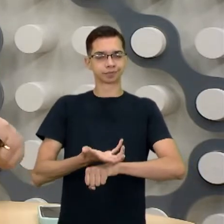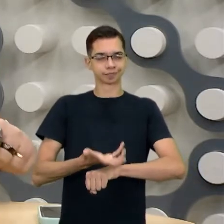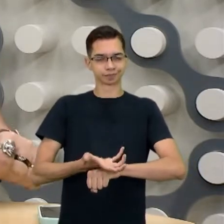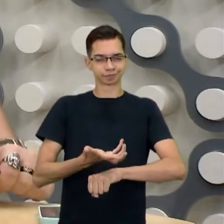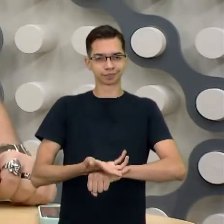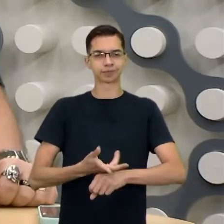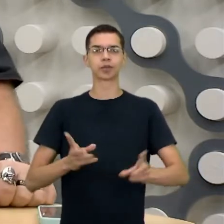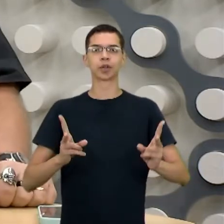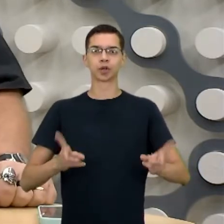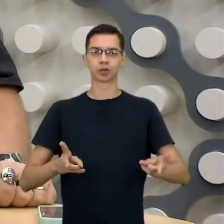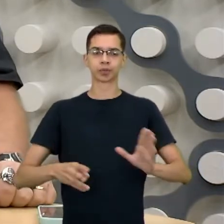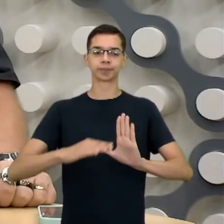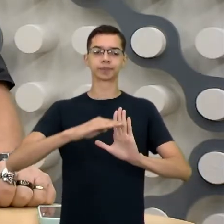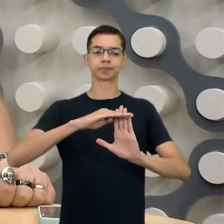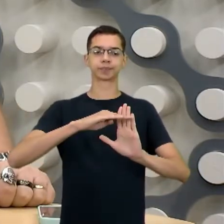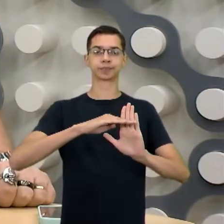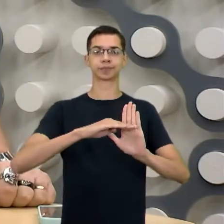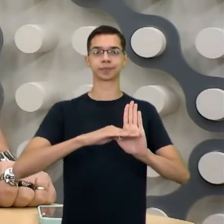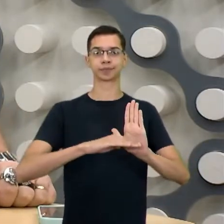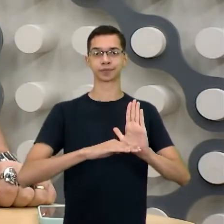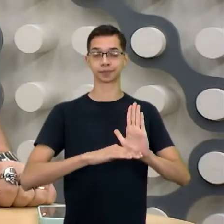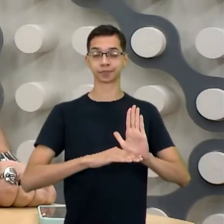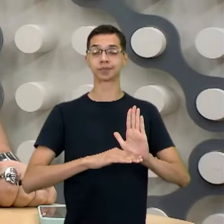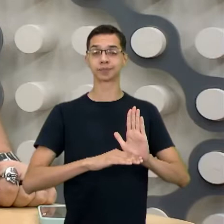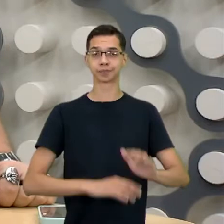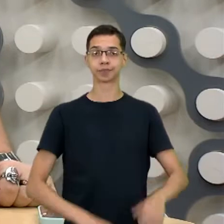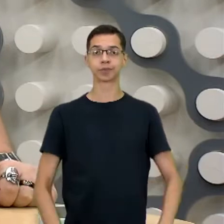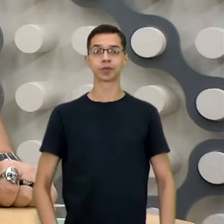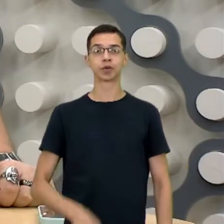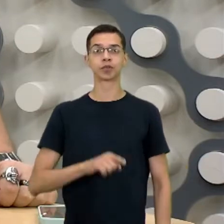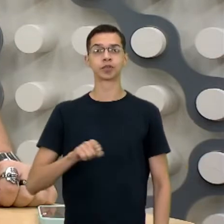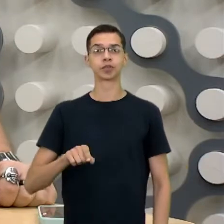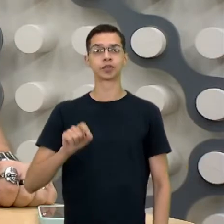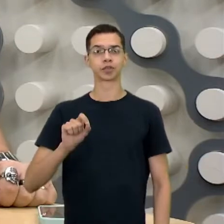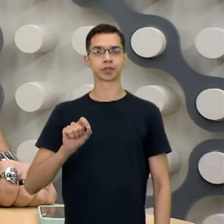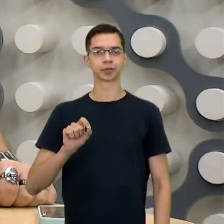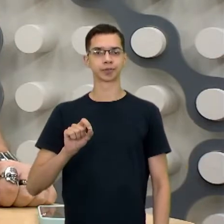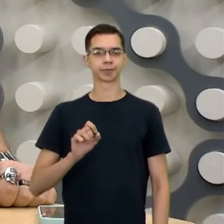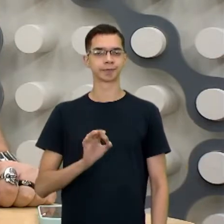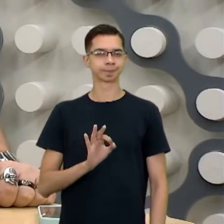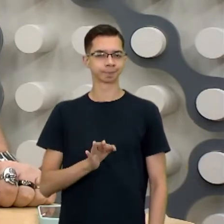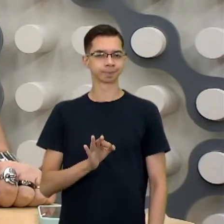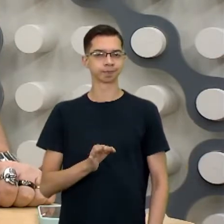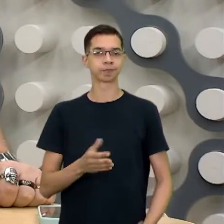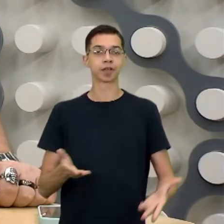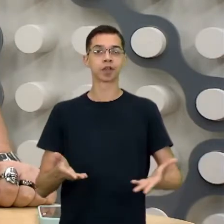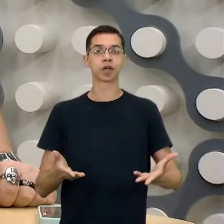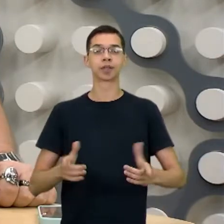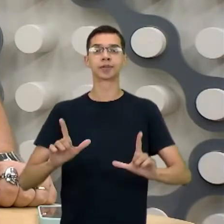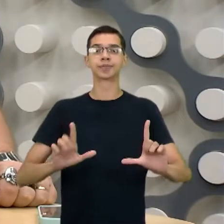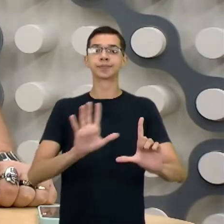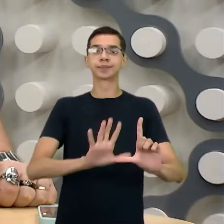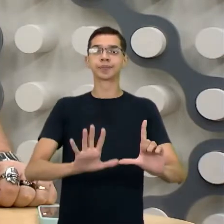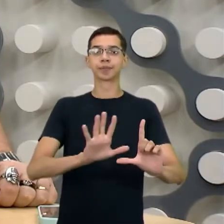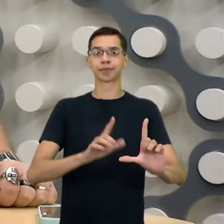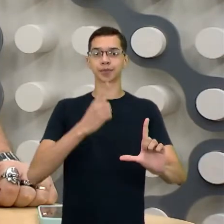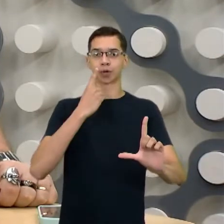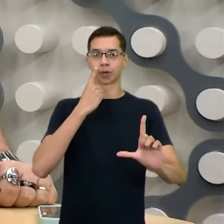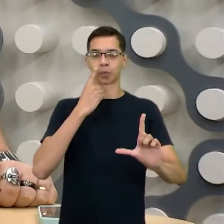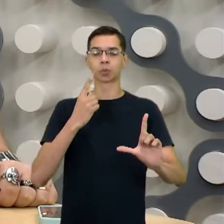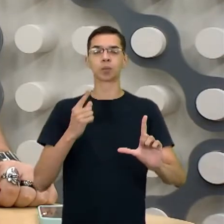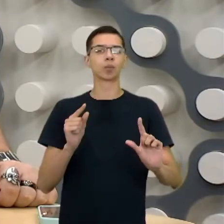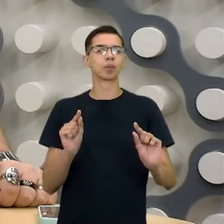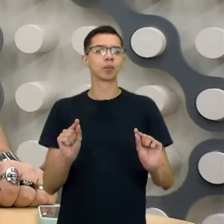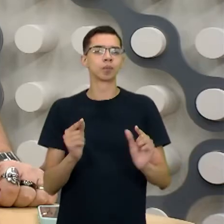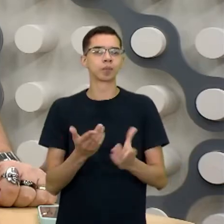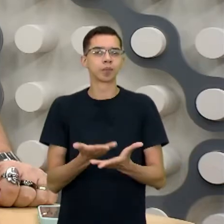né, aos componentes aí dos itinerários aí que vocês escolheram, né. Vamos lá já na tela, né, para ver qual componente que nós vamos aí estar